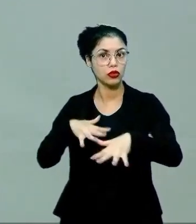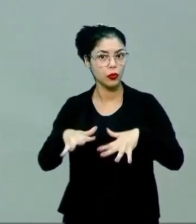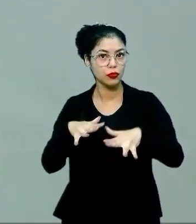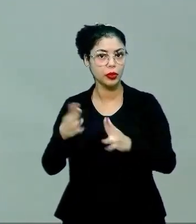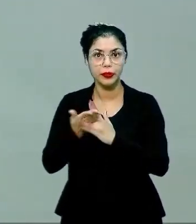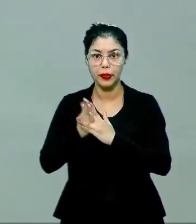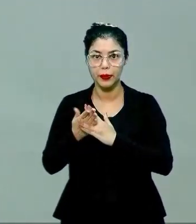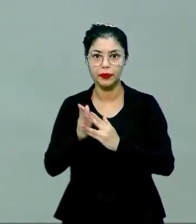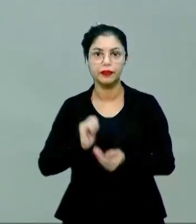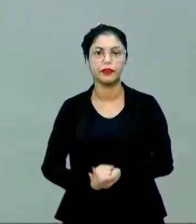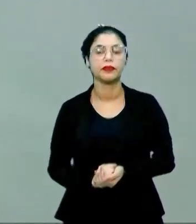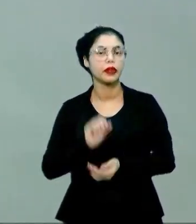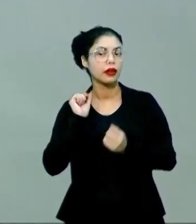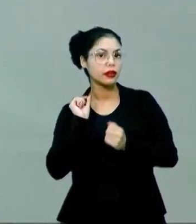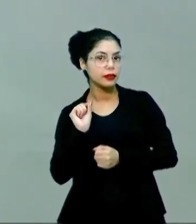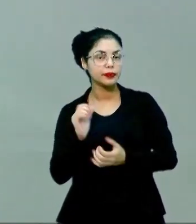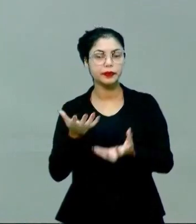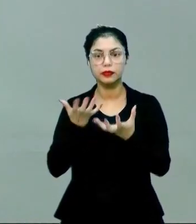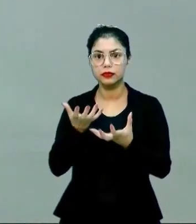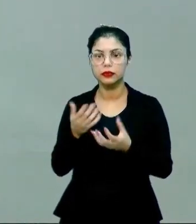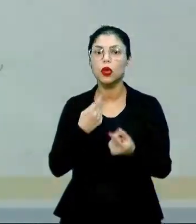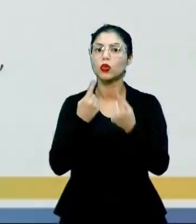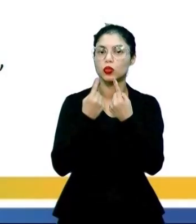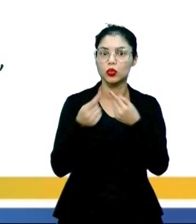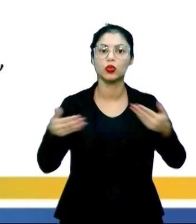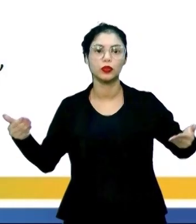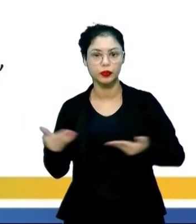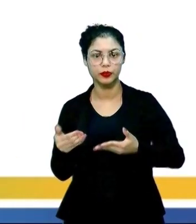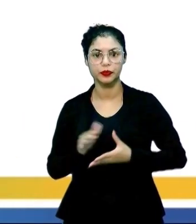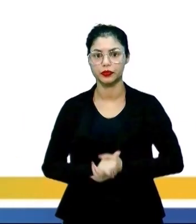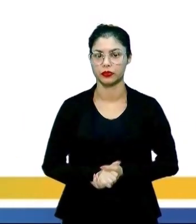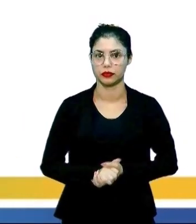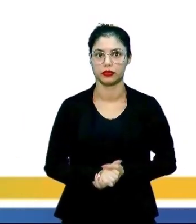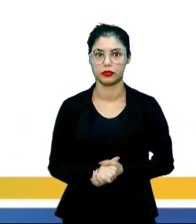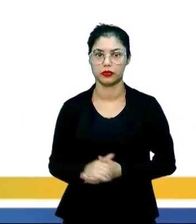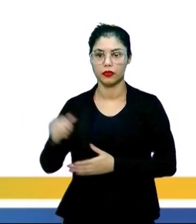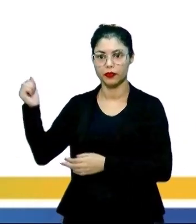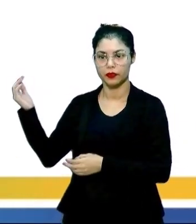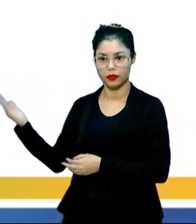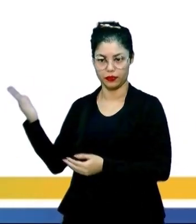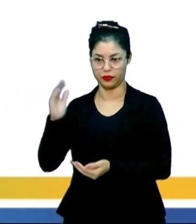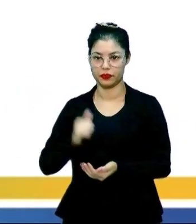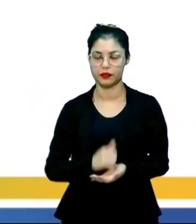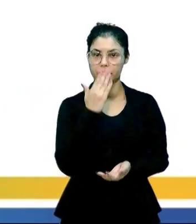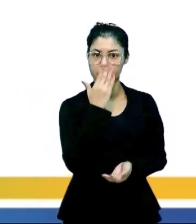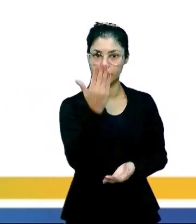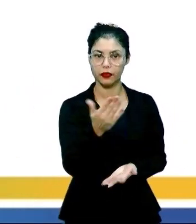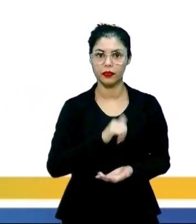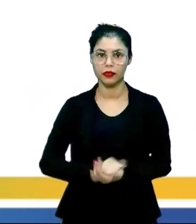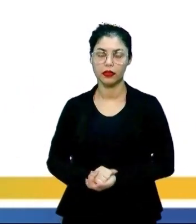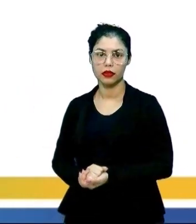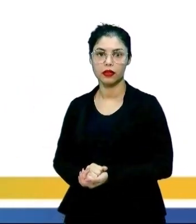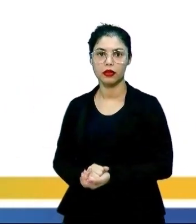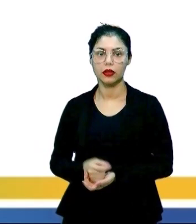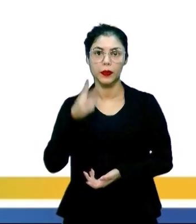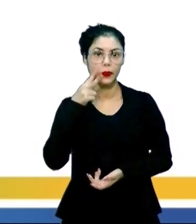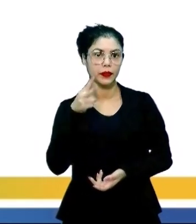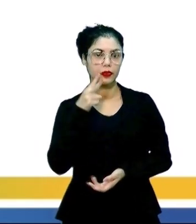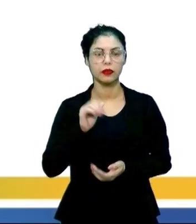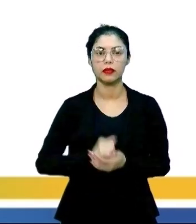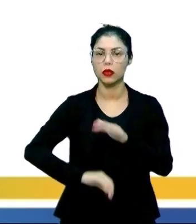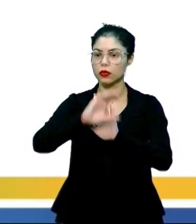movimento barroco. Então é isso que eu quero discutir com vocês aqui. Vamos aqui passar adiante para a gente ver